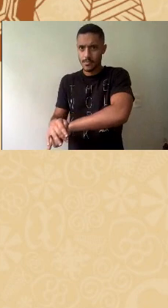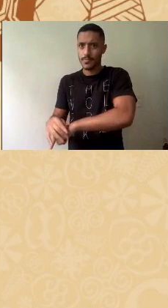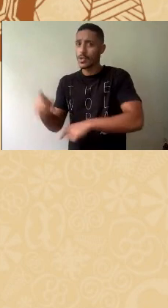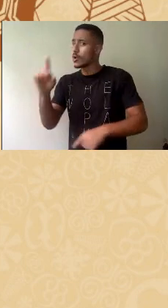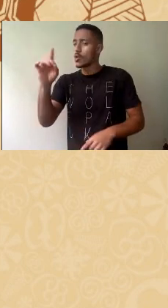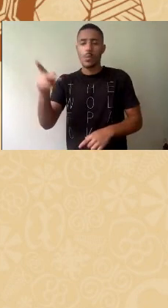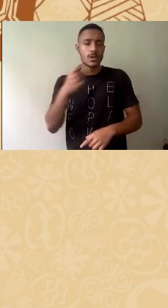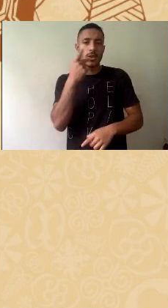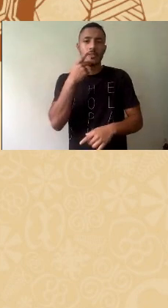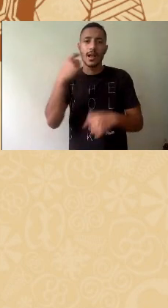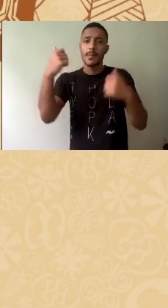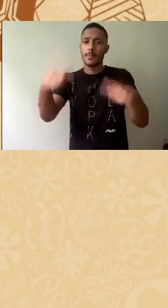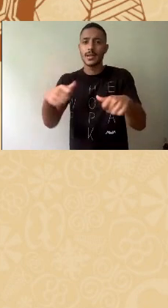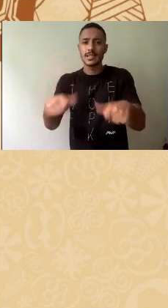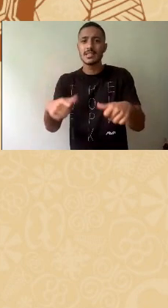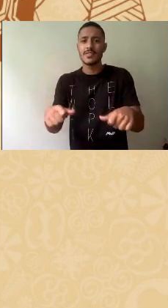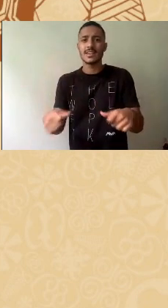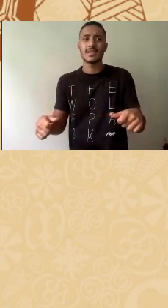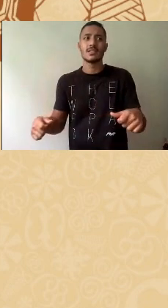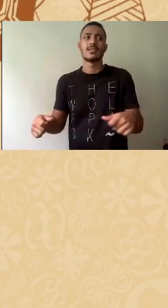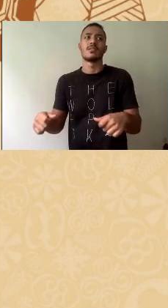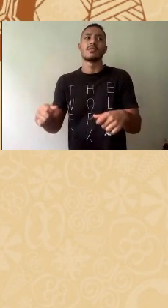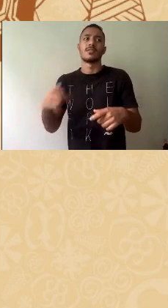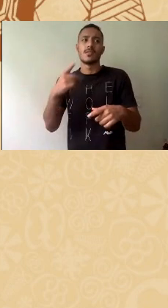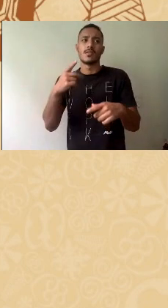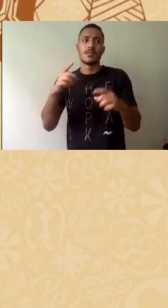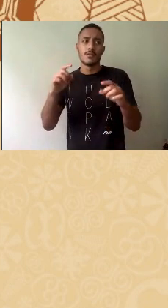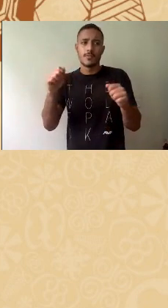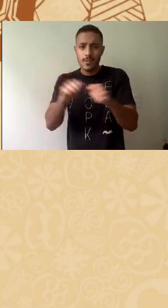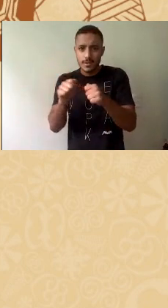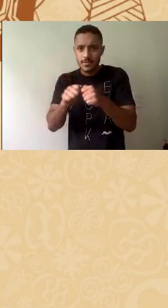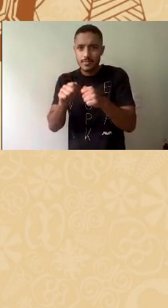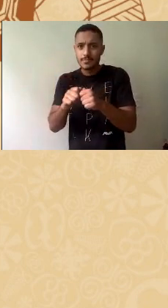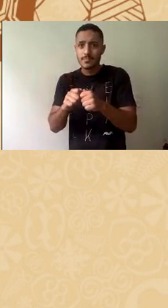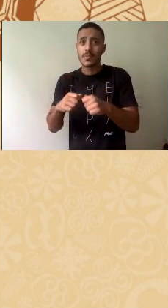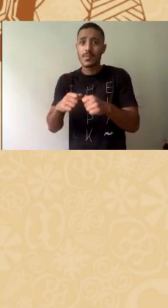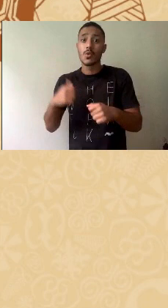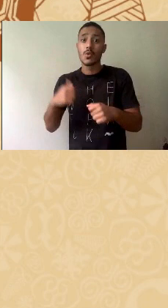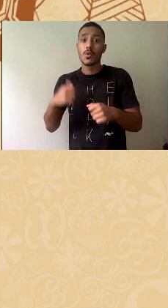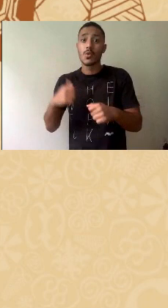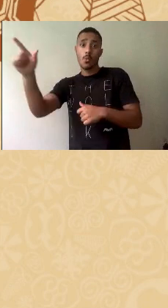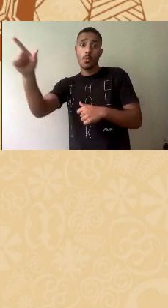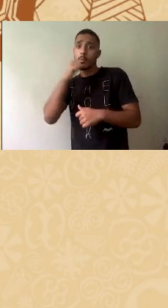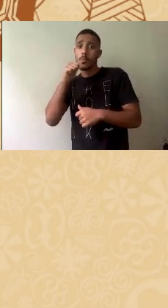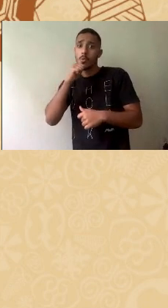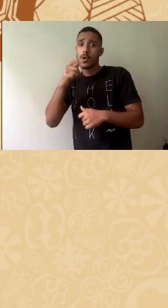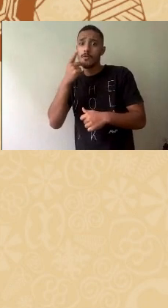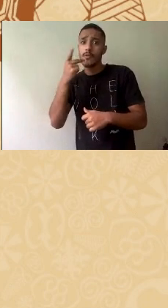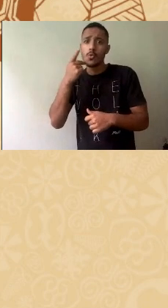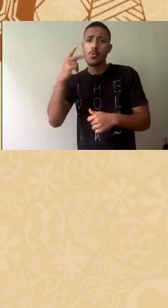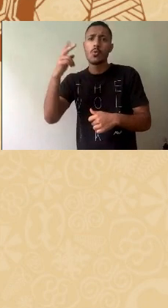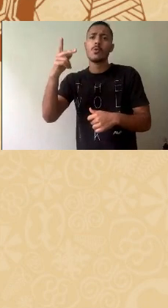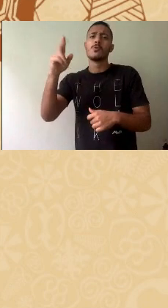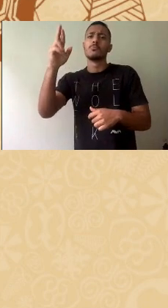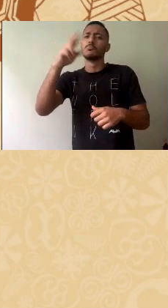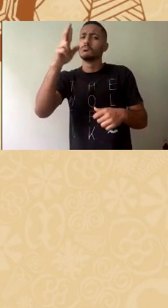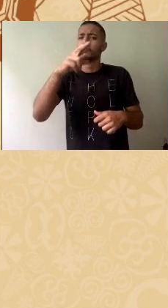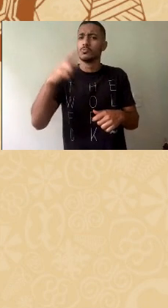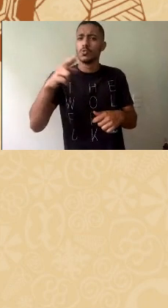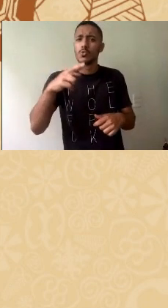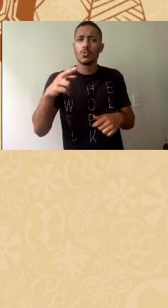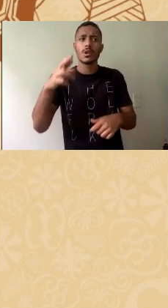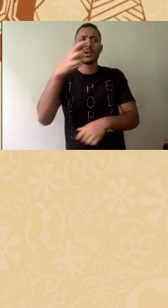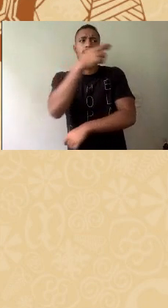Mãe. Obrigada, Daiane. Eu diria que nunca é independente da raça, eu diria que é sempre dependente